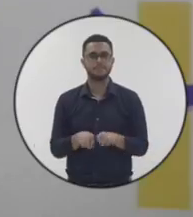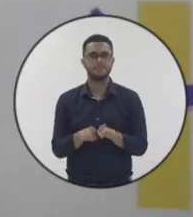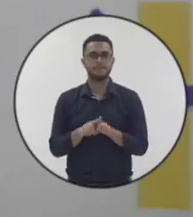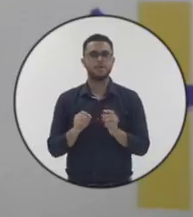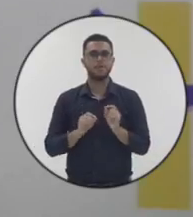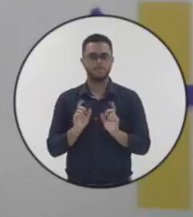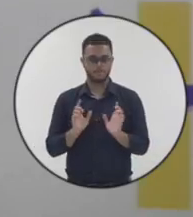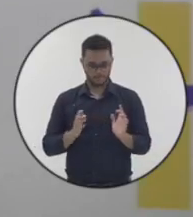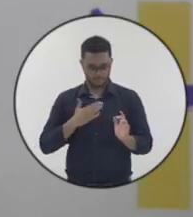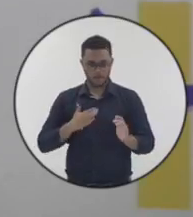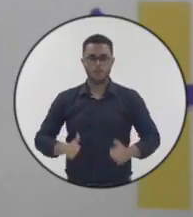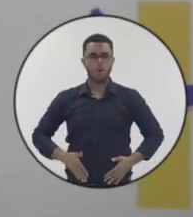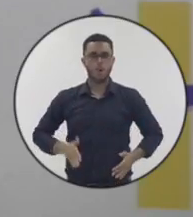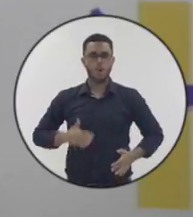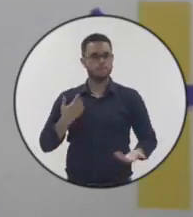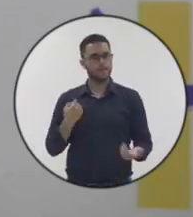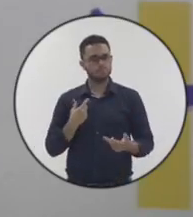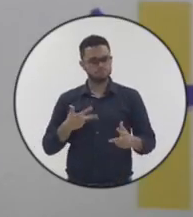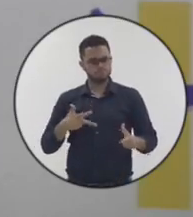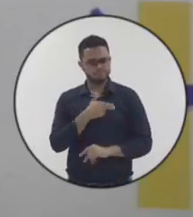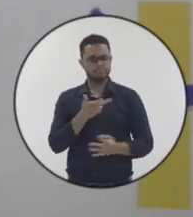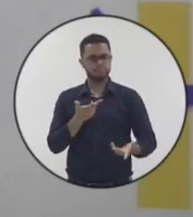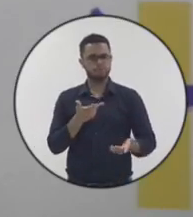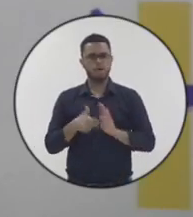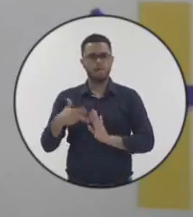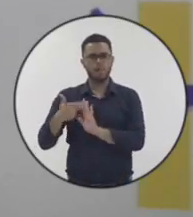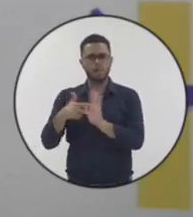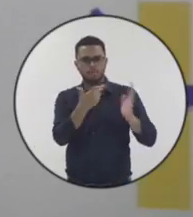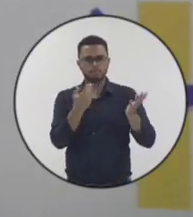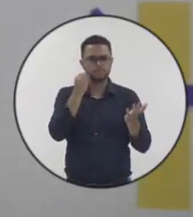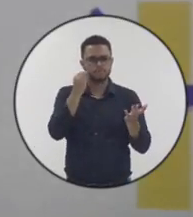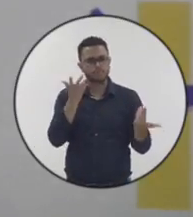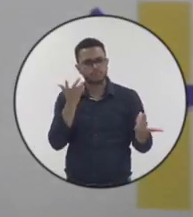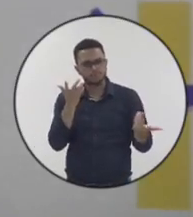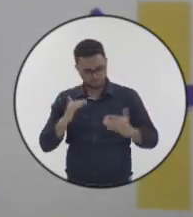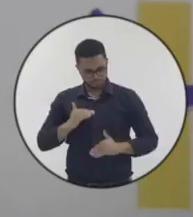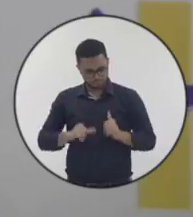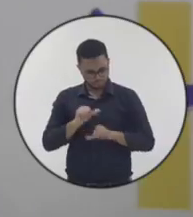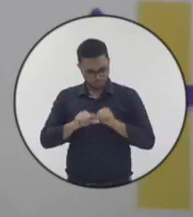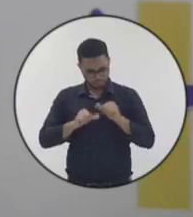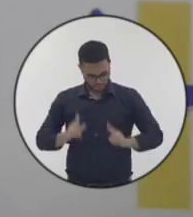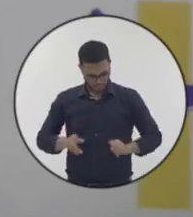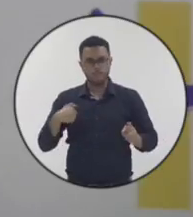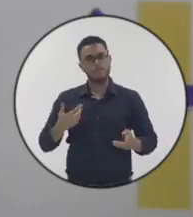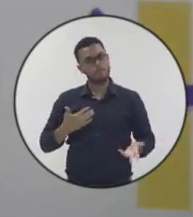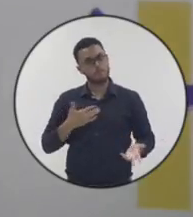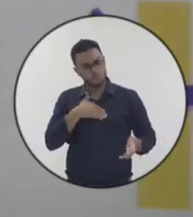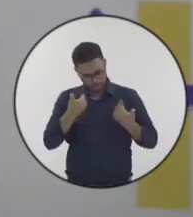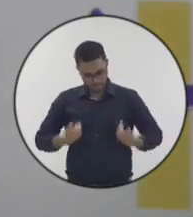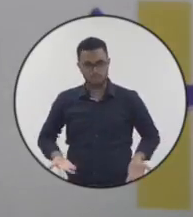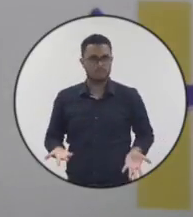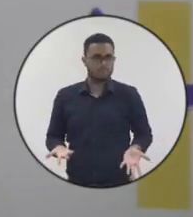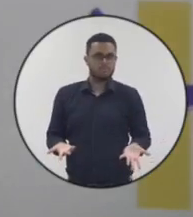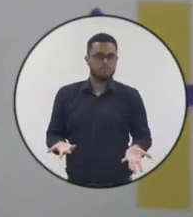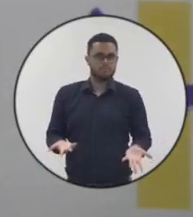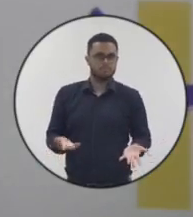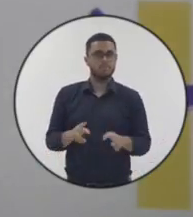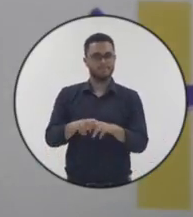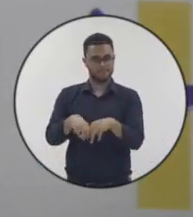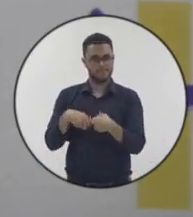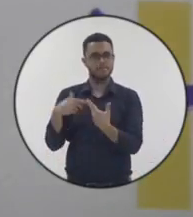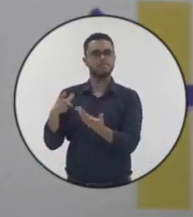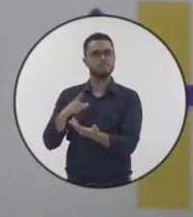do corpo que me apraz, um corpo que realmente me contempla. E aí essa resolução ela vem para